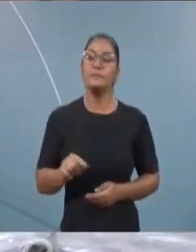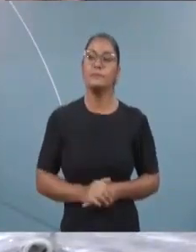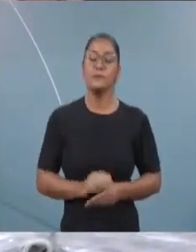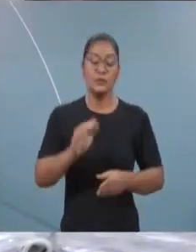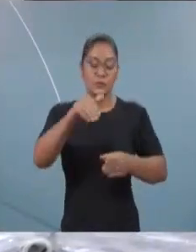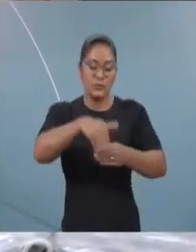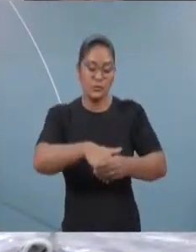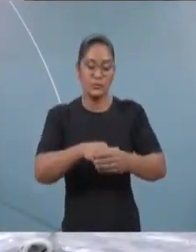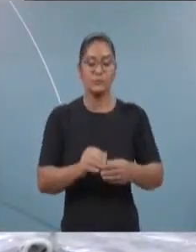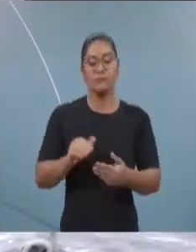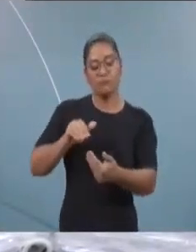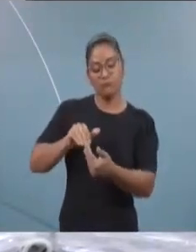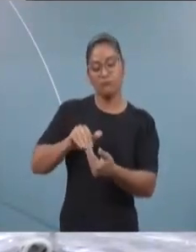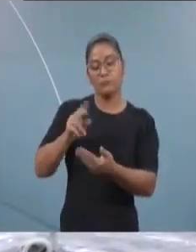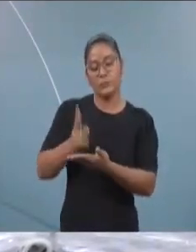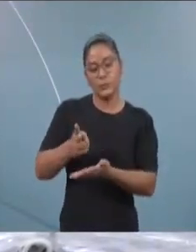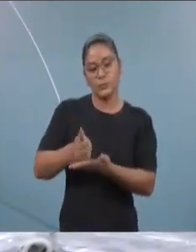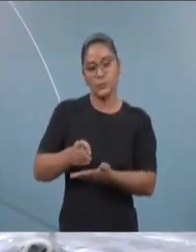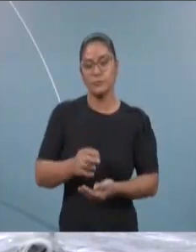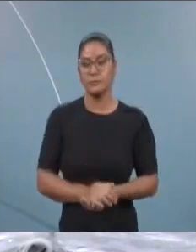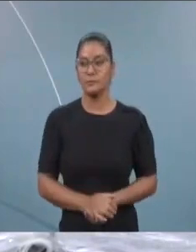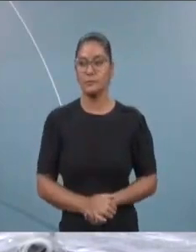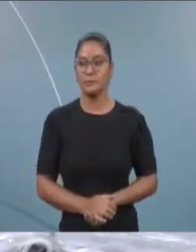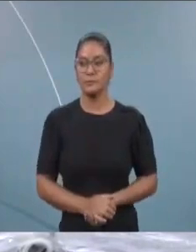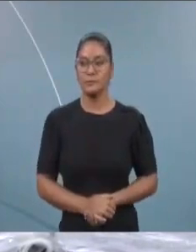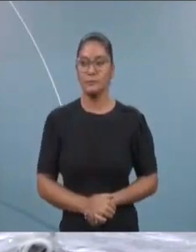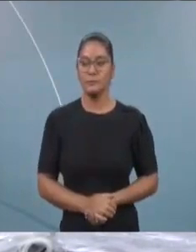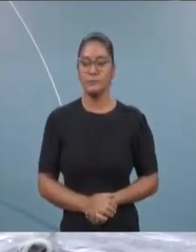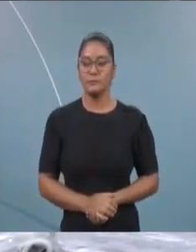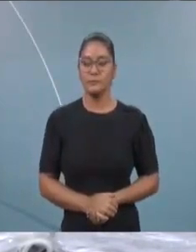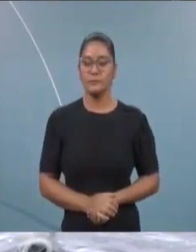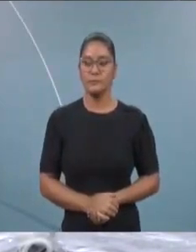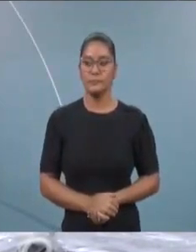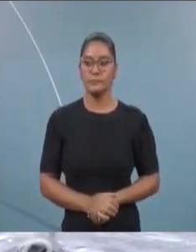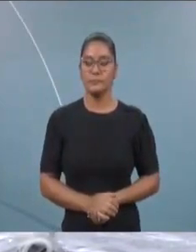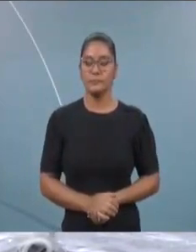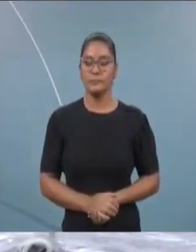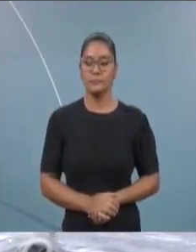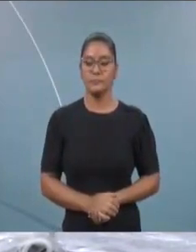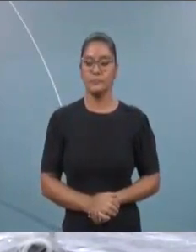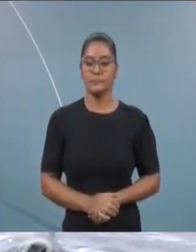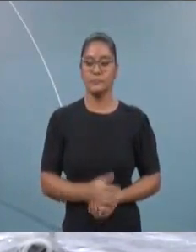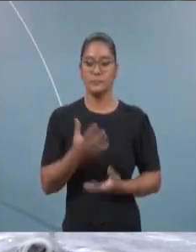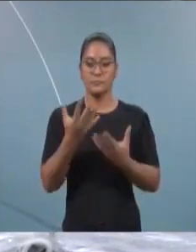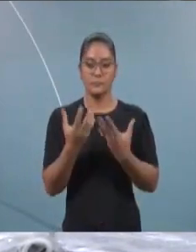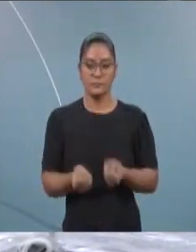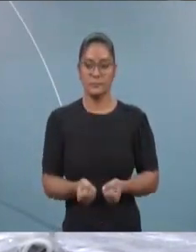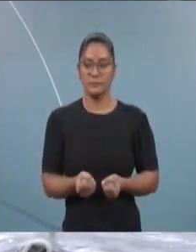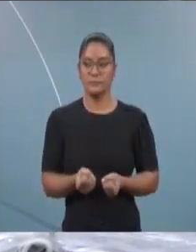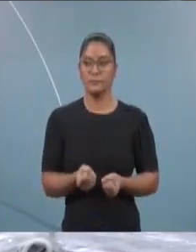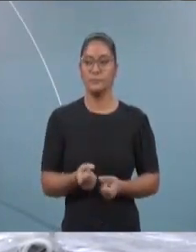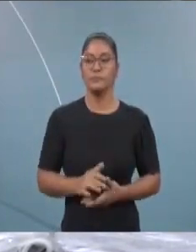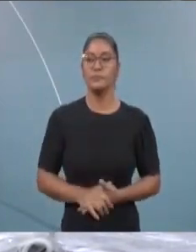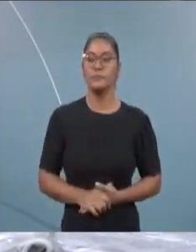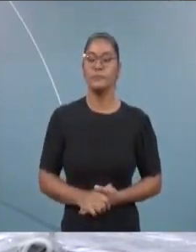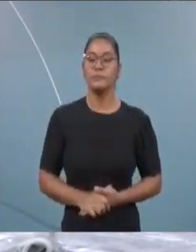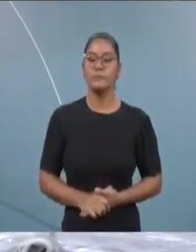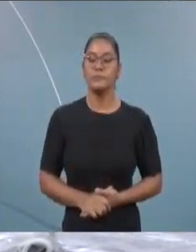em votação aqueles que concordam permaneça Como estão aprovado o